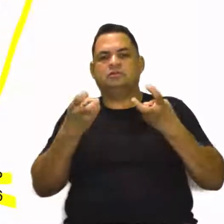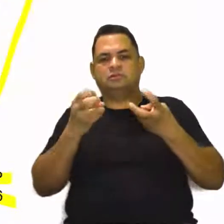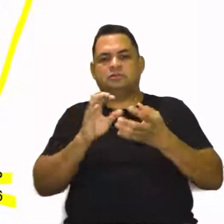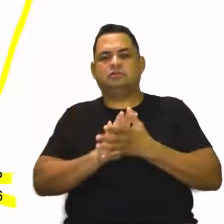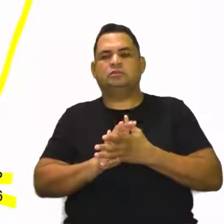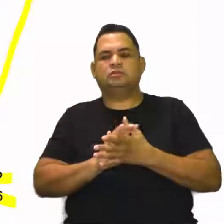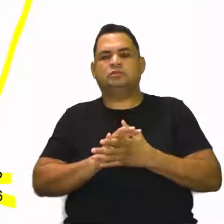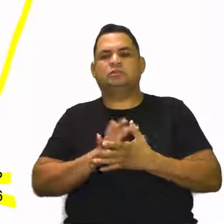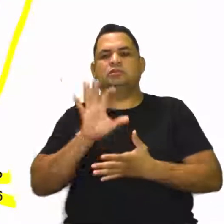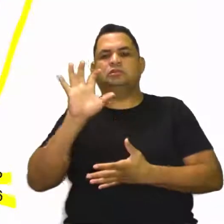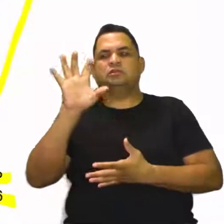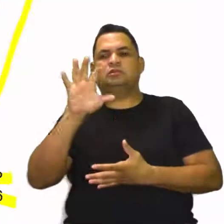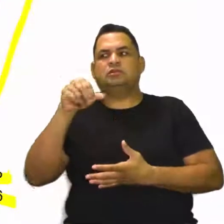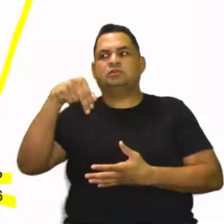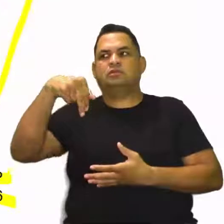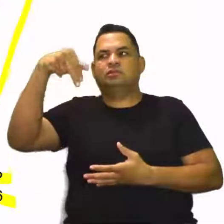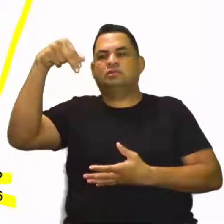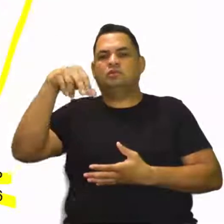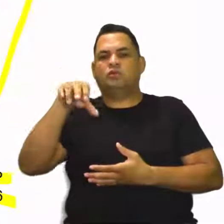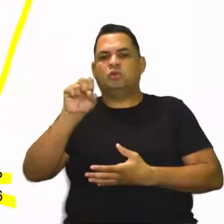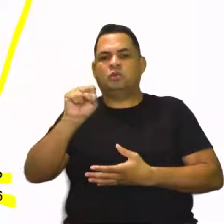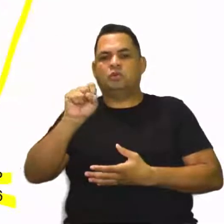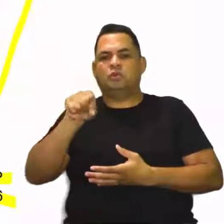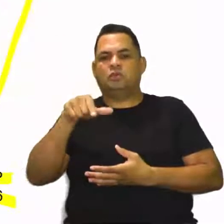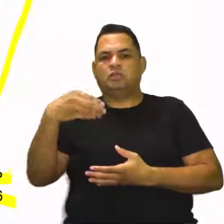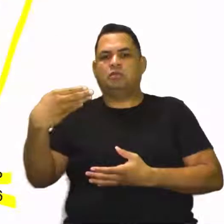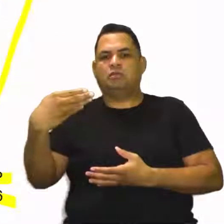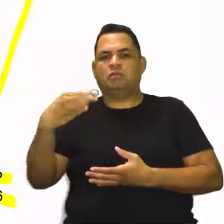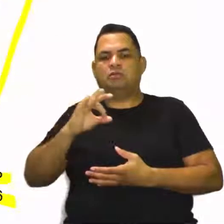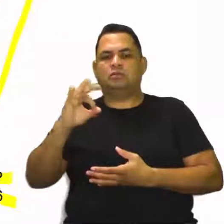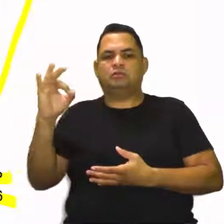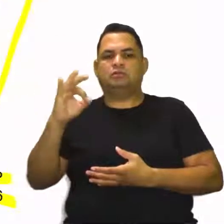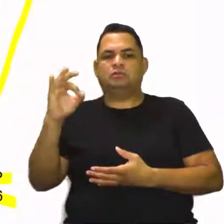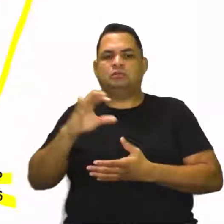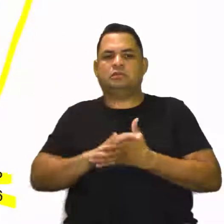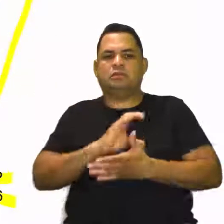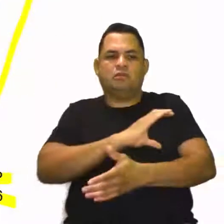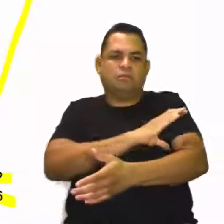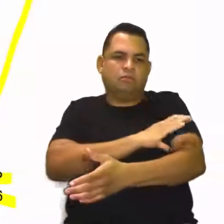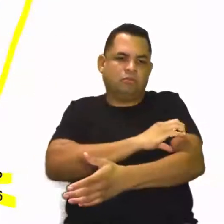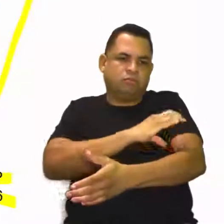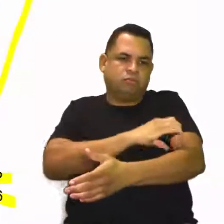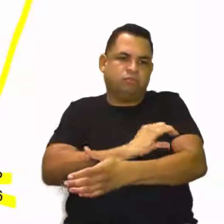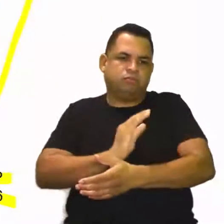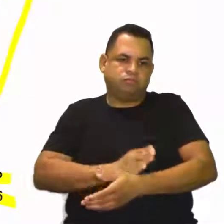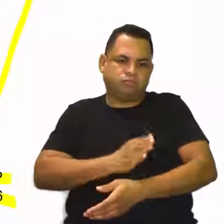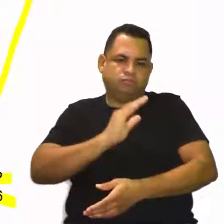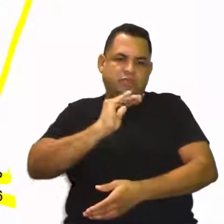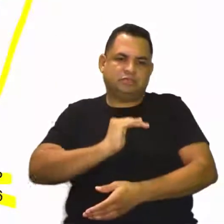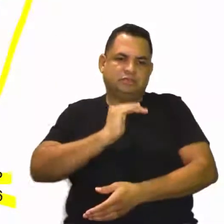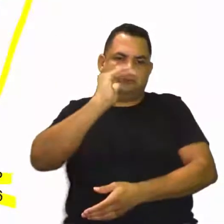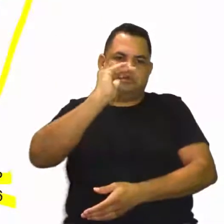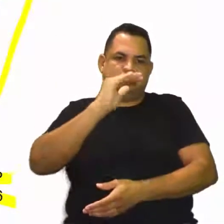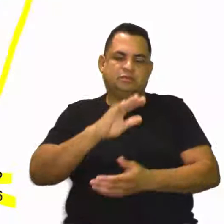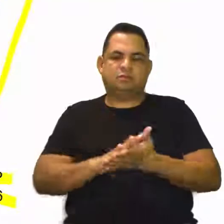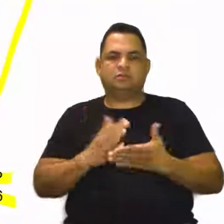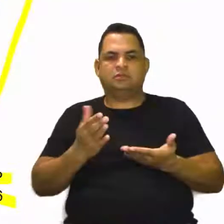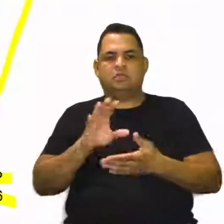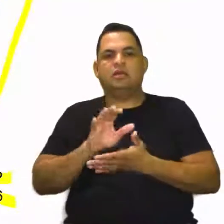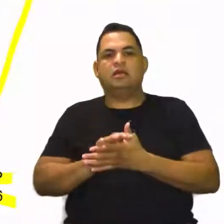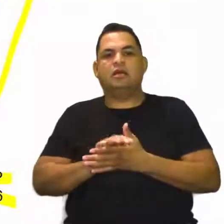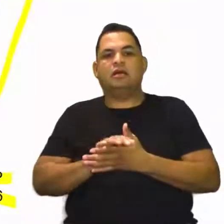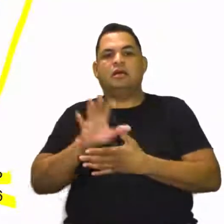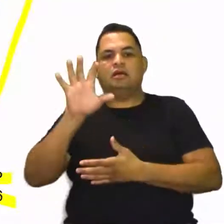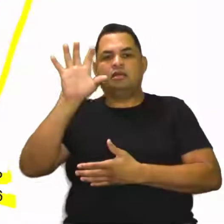região norte, que 8,4% estão no grupo de pessoas com hipertensão. Isso região norte. Na região sul, a gente também tem